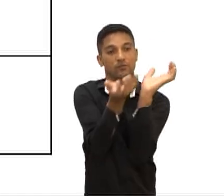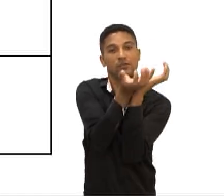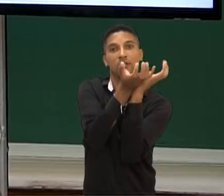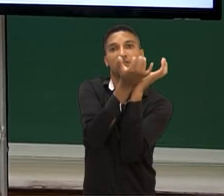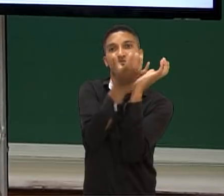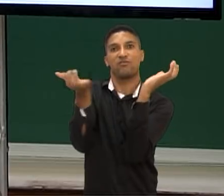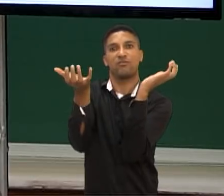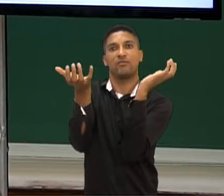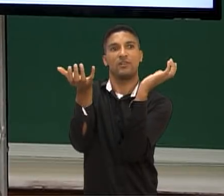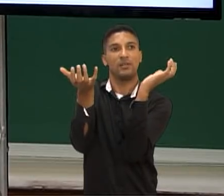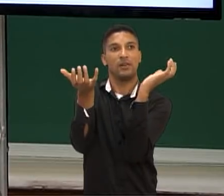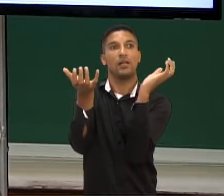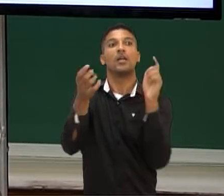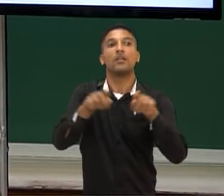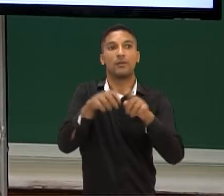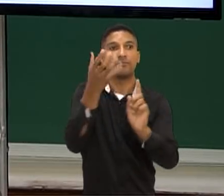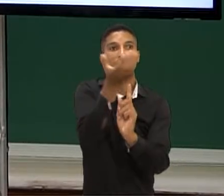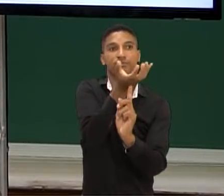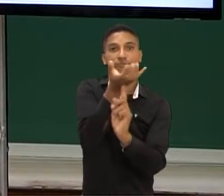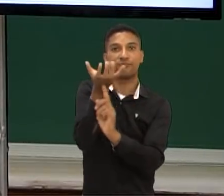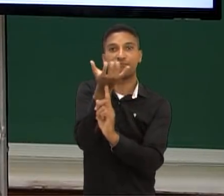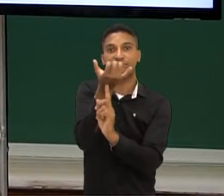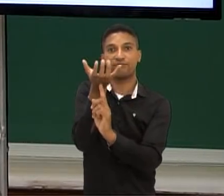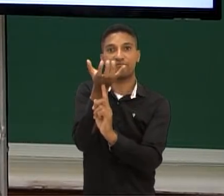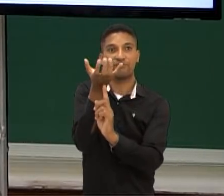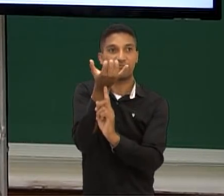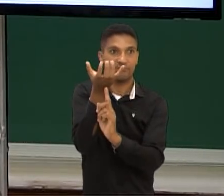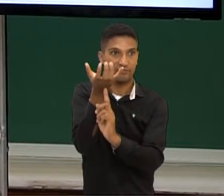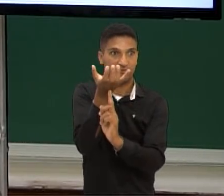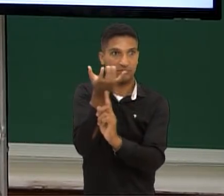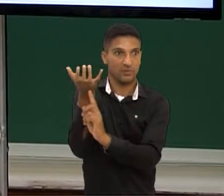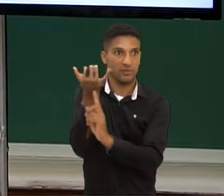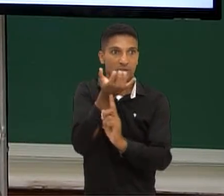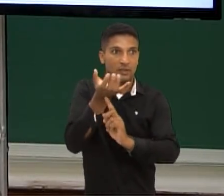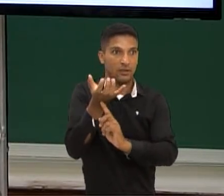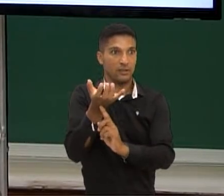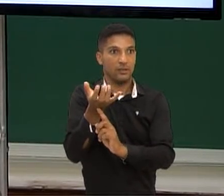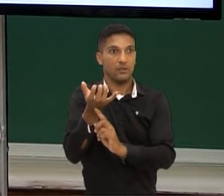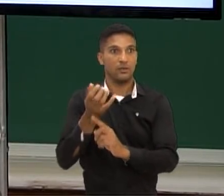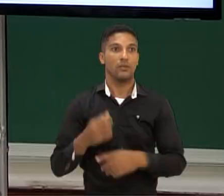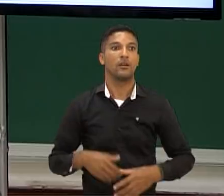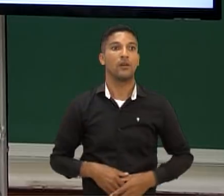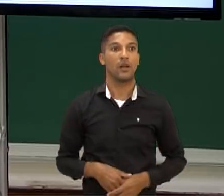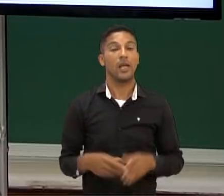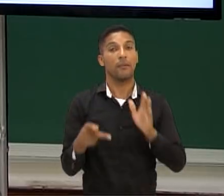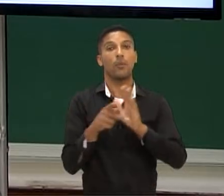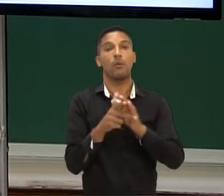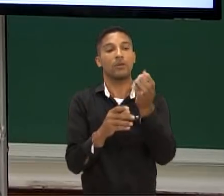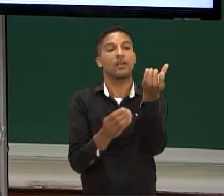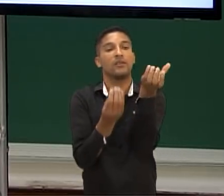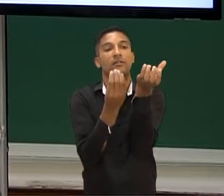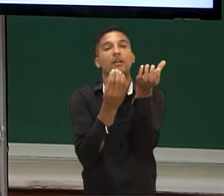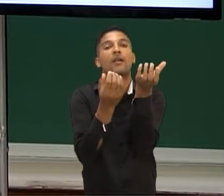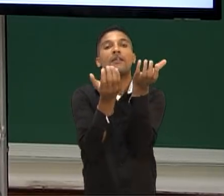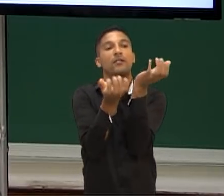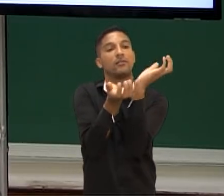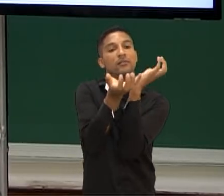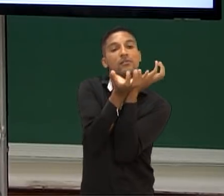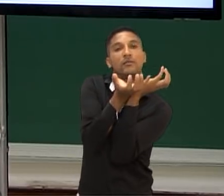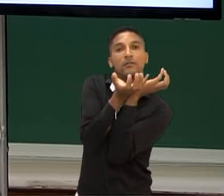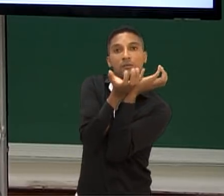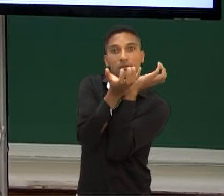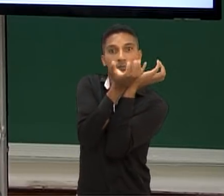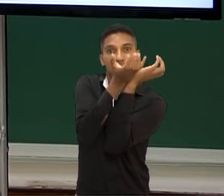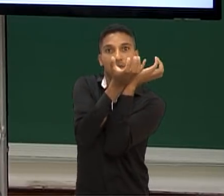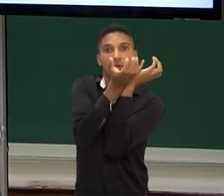litorânea. Esse tipo de clima e esse tipo de vegetação já está mais próximo aqui da nossa realidade do